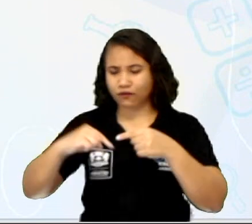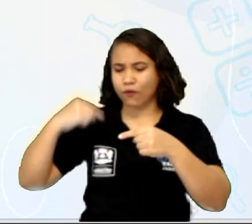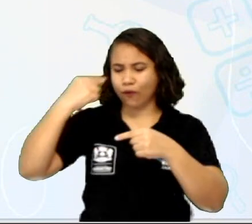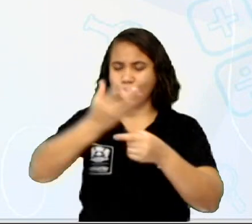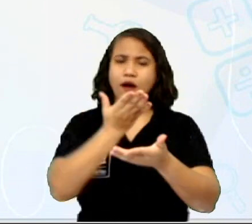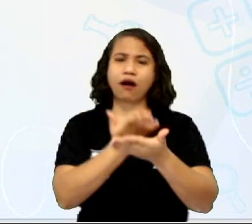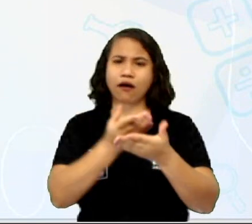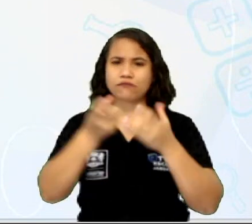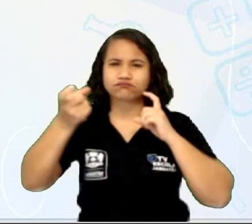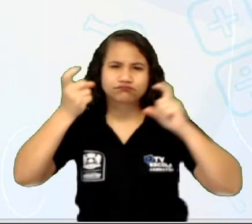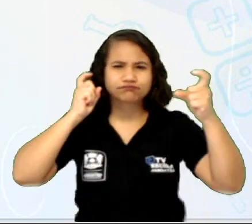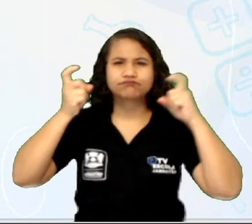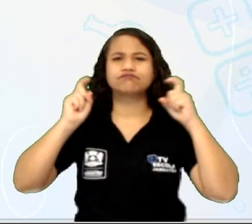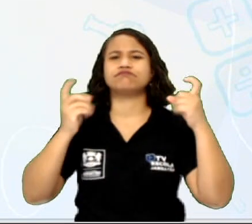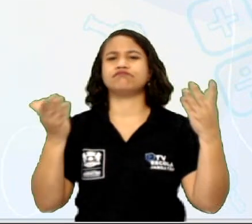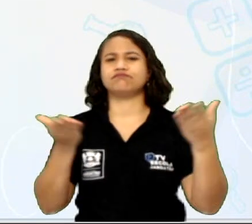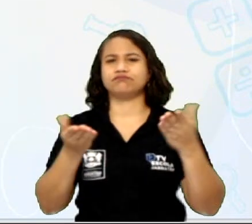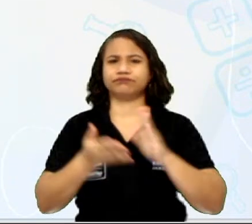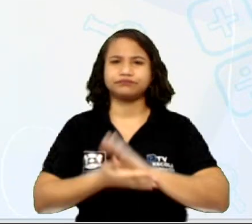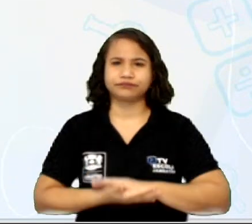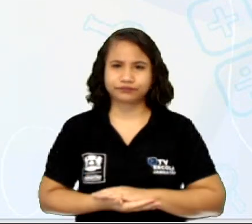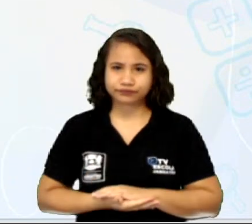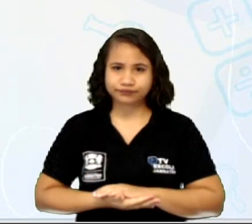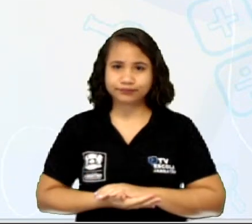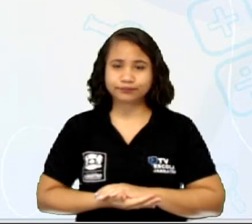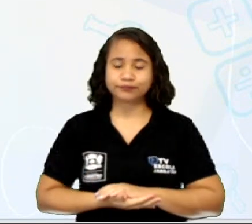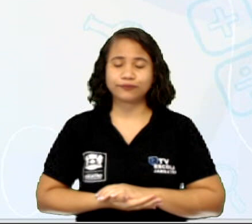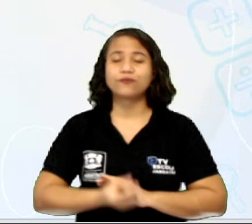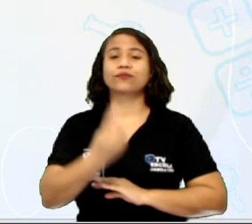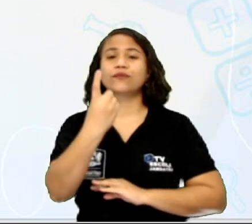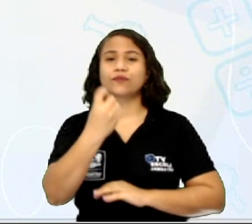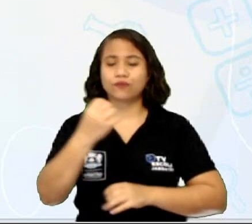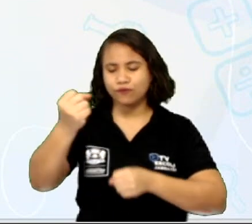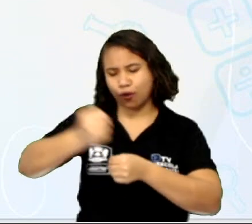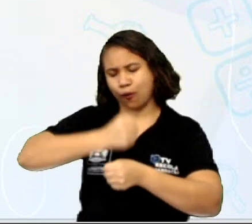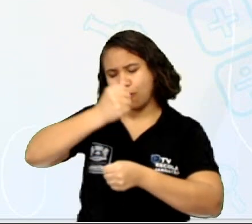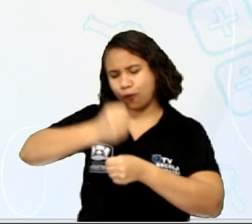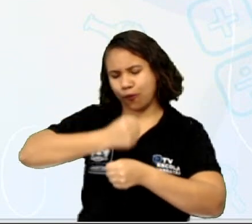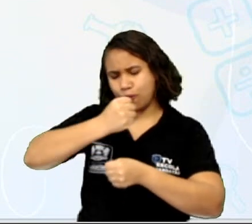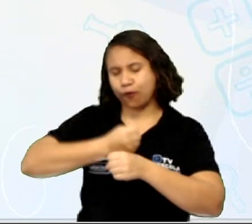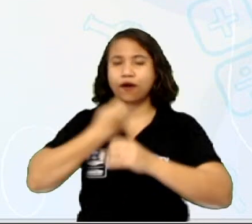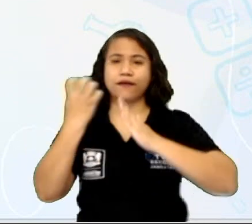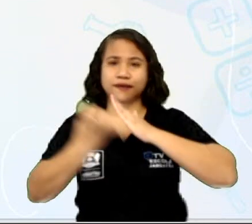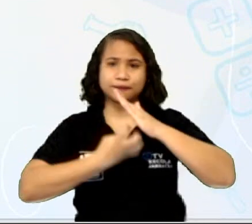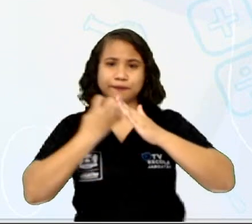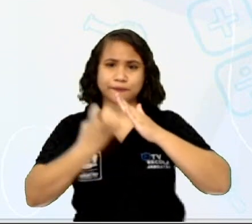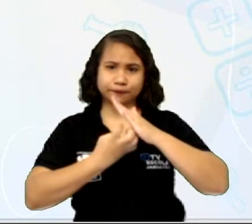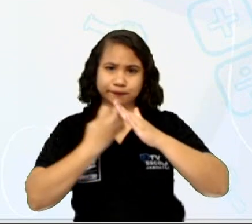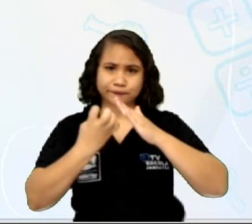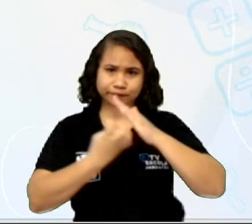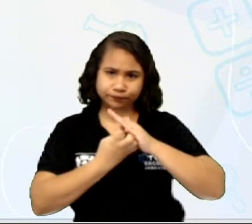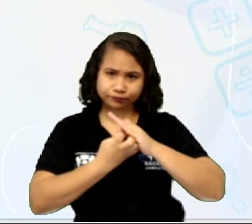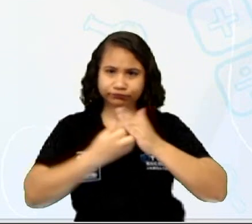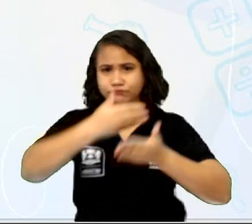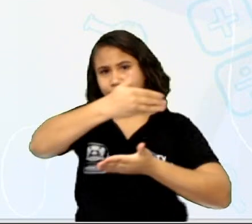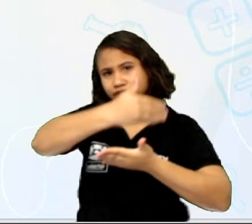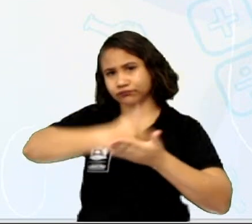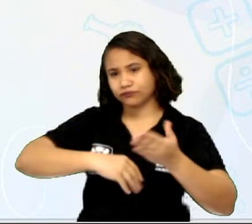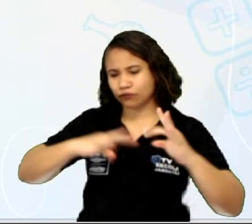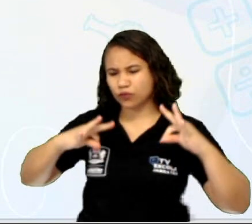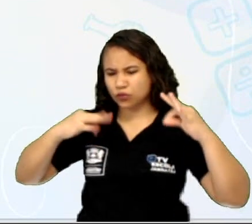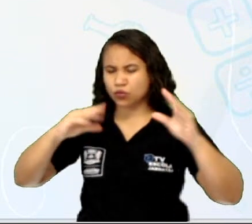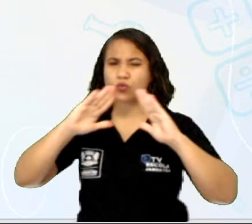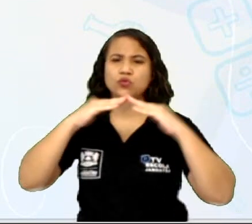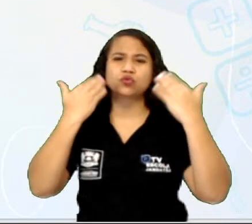Então vem bem a questão que eu vou colocar para vocês aí uma construtora Foi contratada para realizar a reforma de